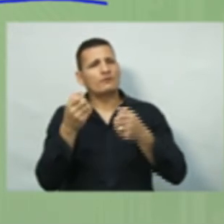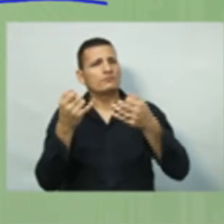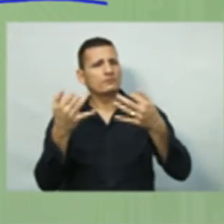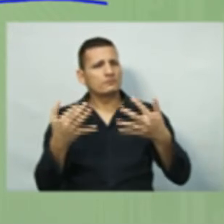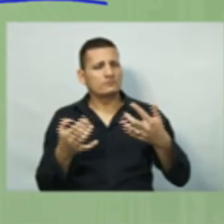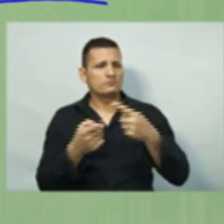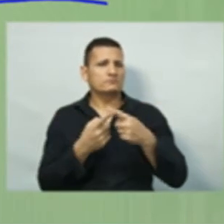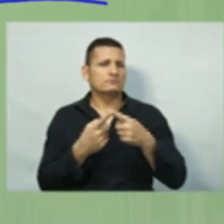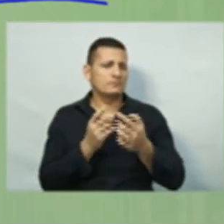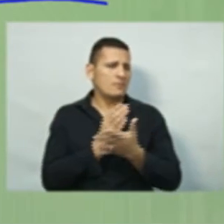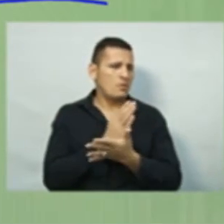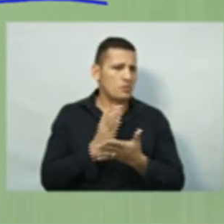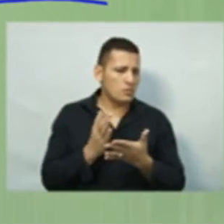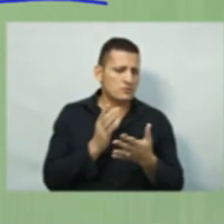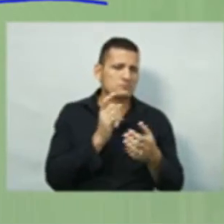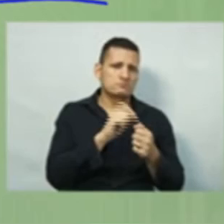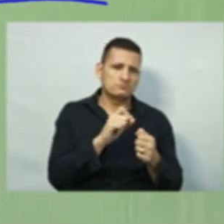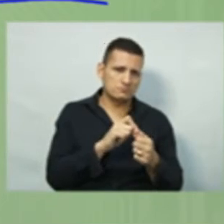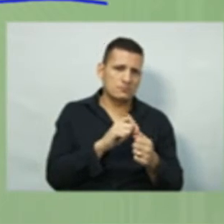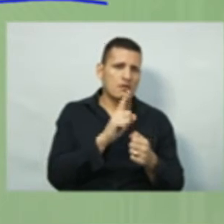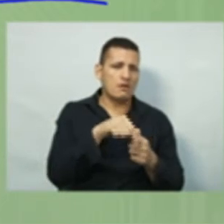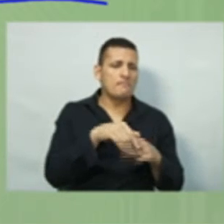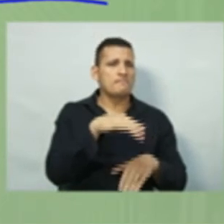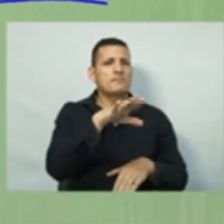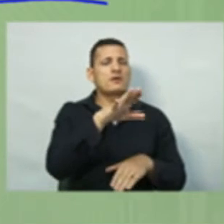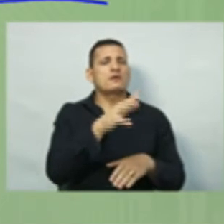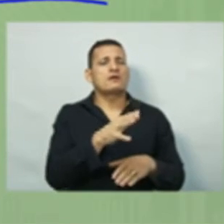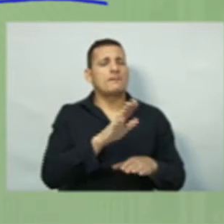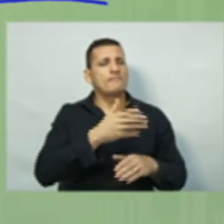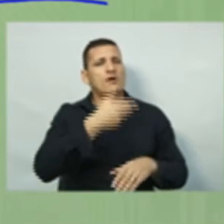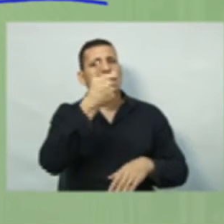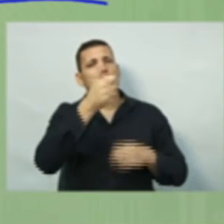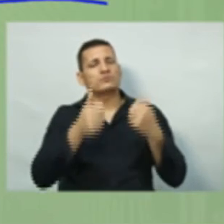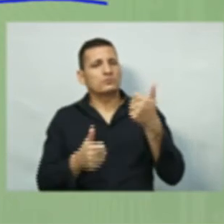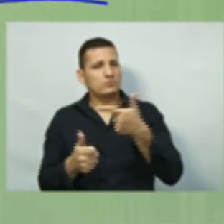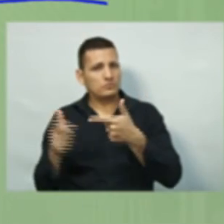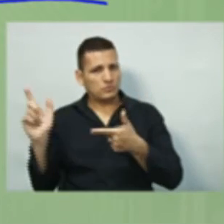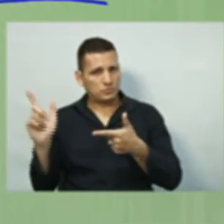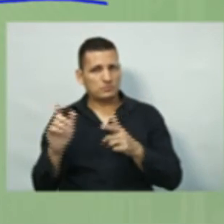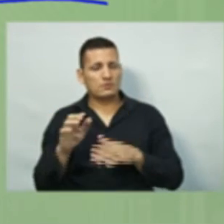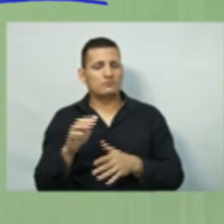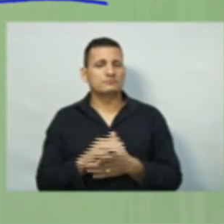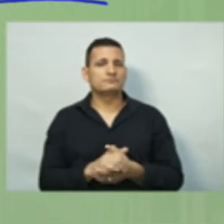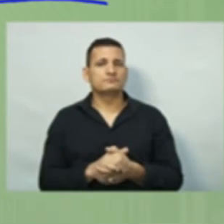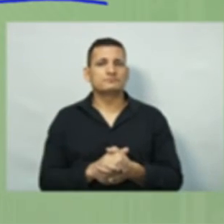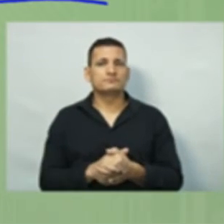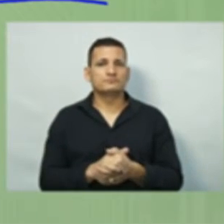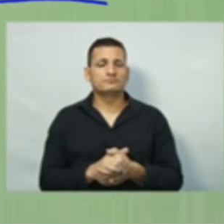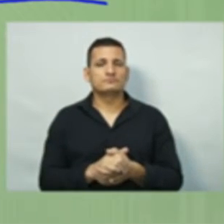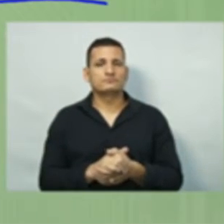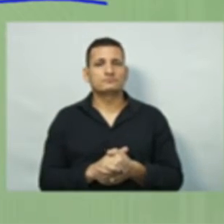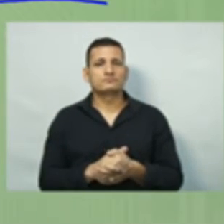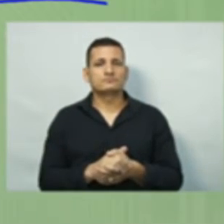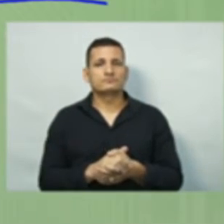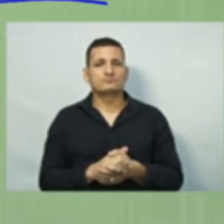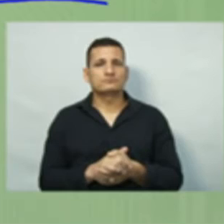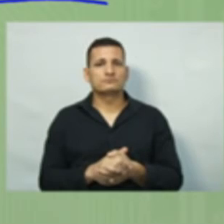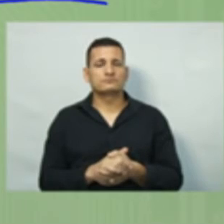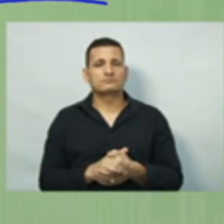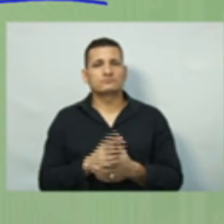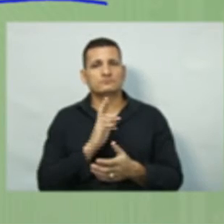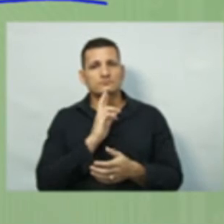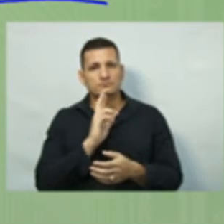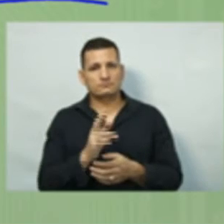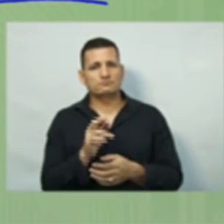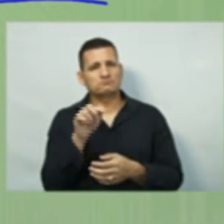algumas nações são mais ricas que outras. É uma explicação mais ou menos simples para um problema que é tão complexo. A resposta está resumida aqui em